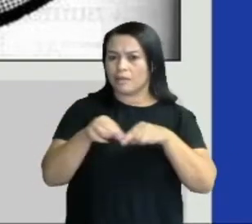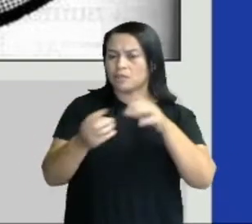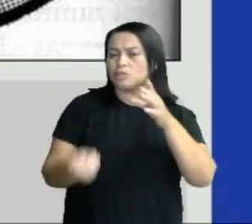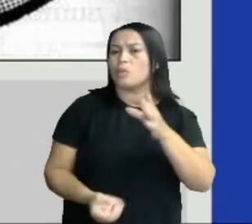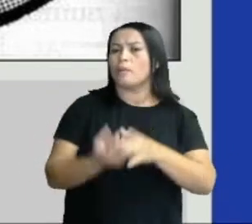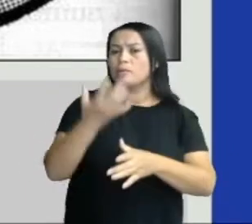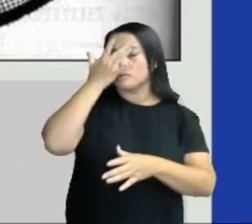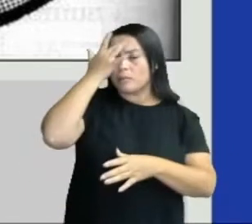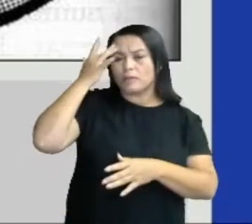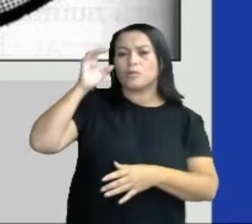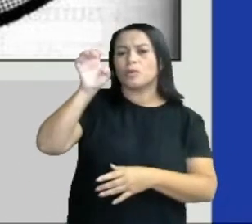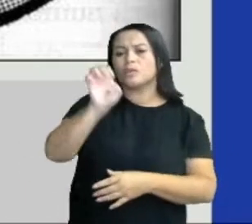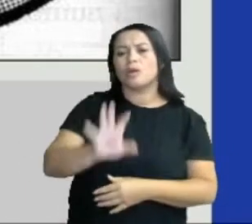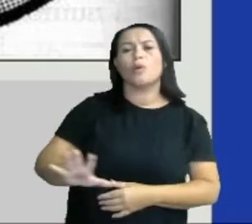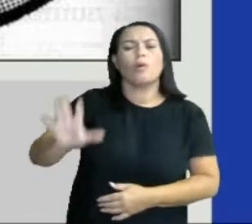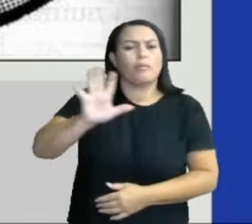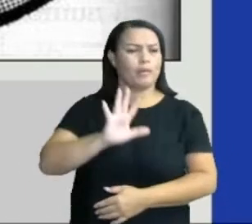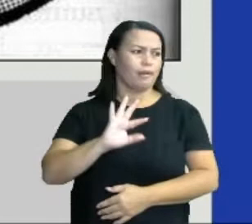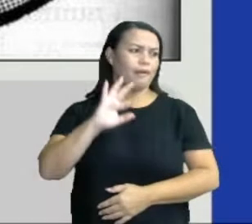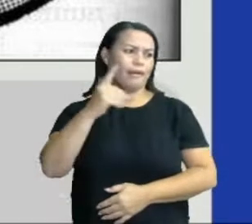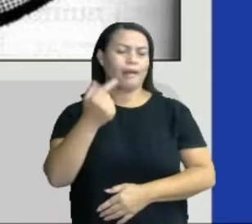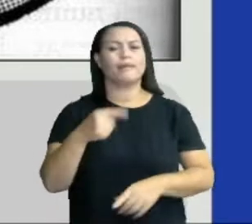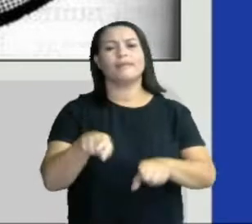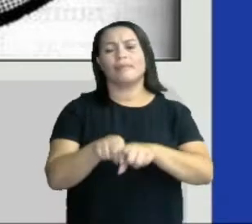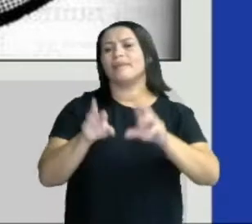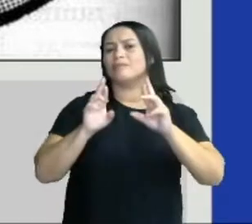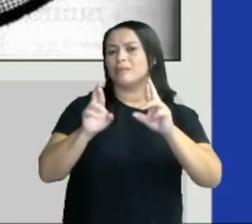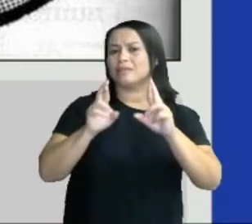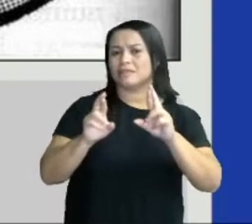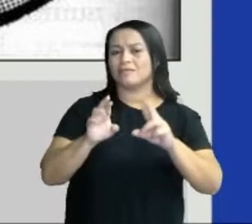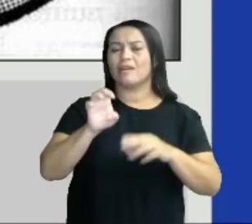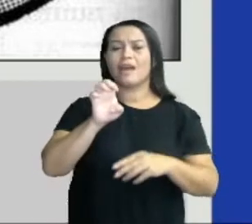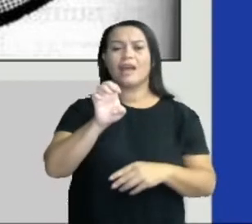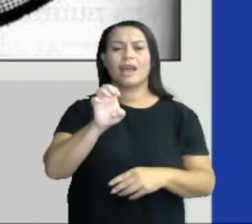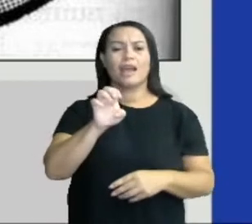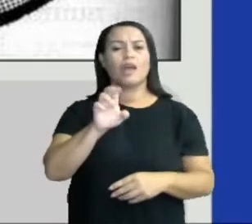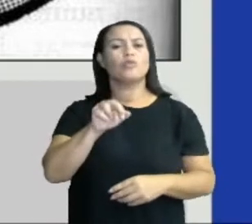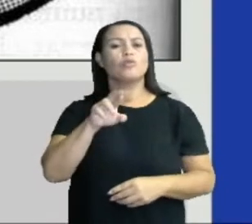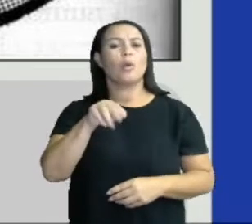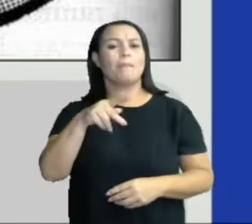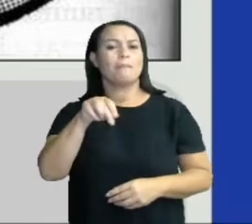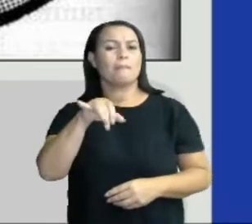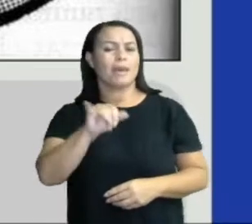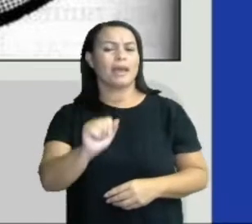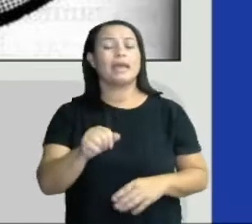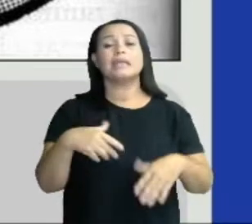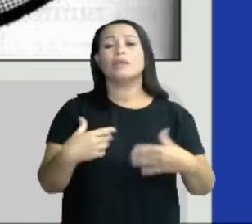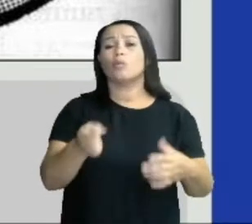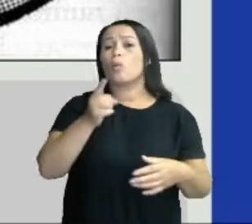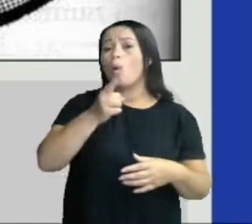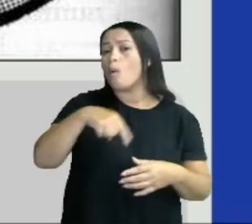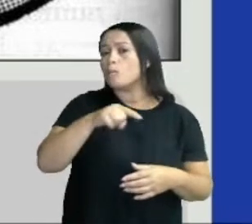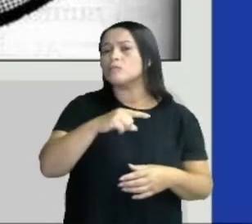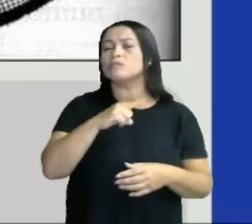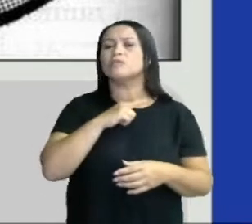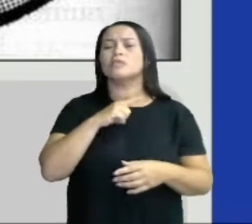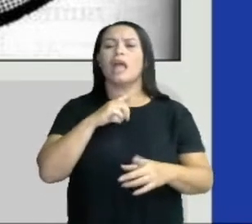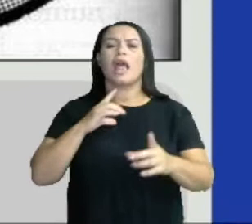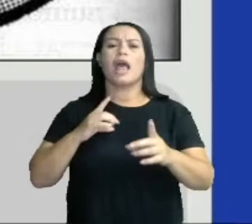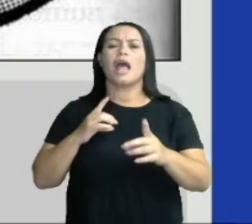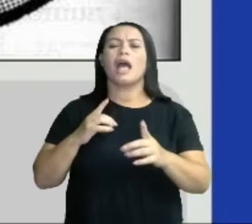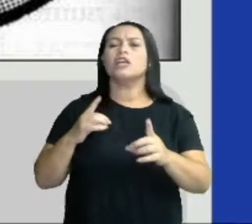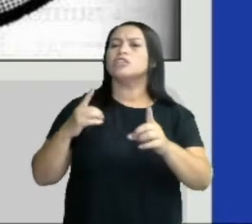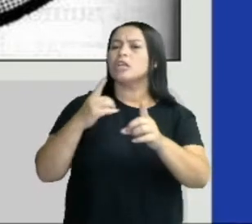pelos europeus, descobertos logicamente na perspectiva europeia. E aí, na medida em que você vai ter a chegada